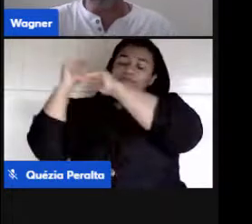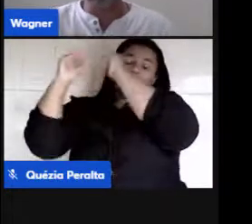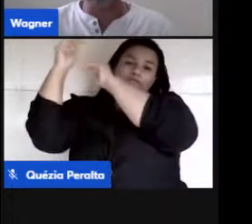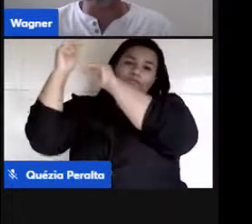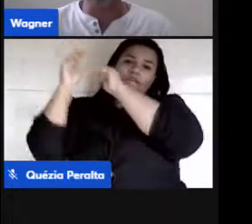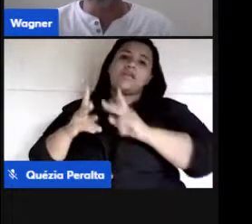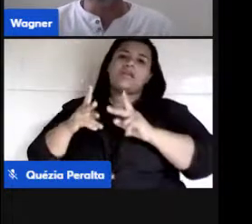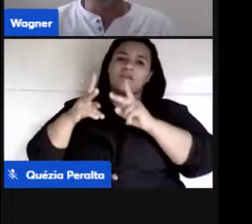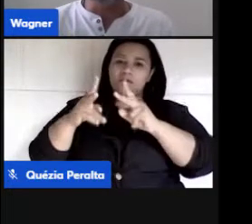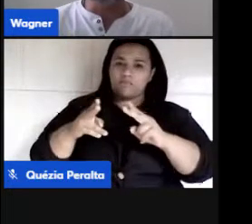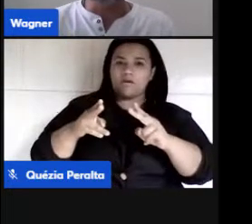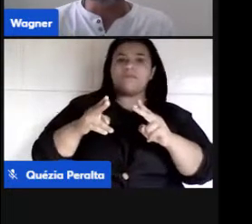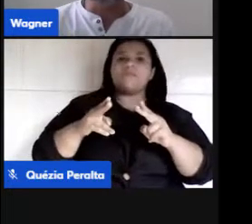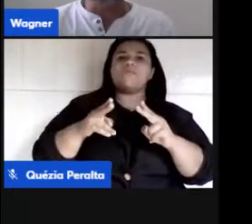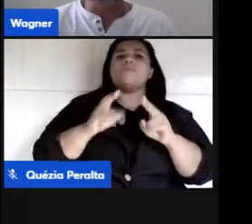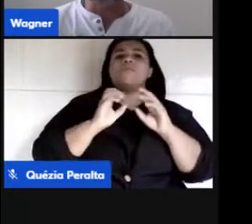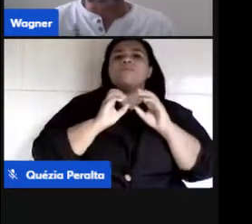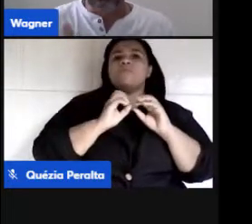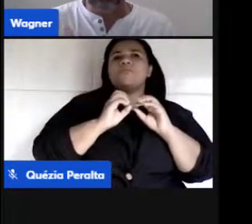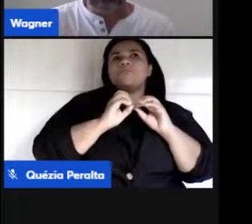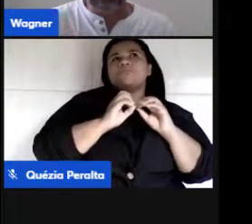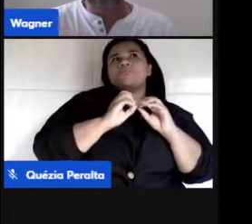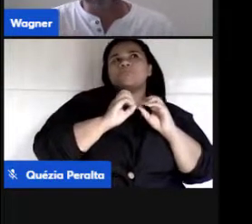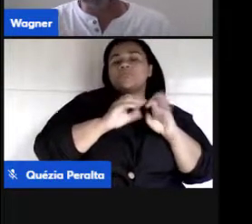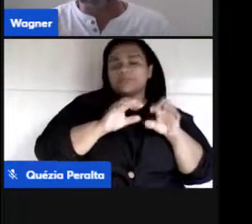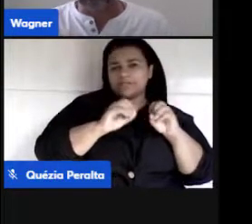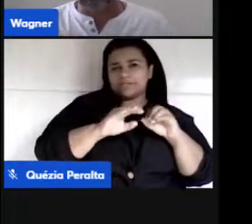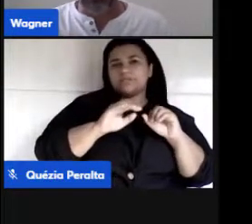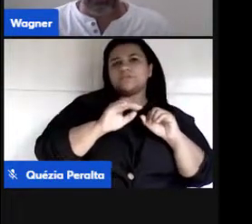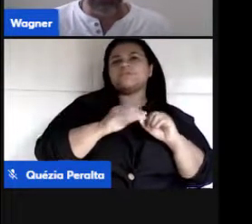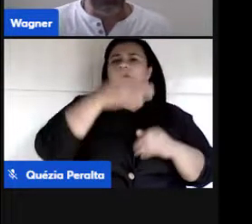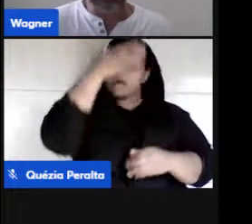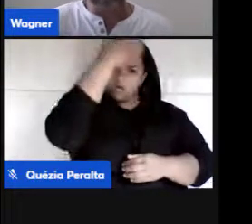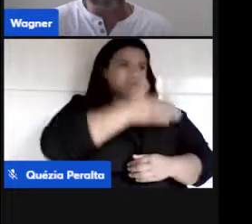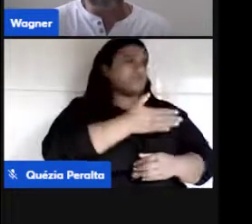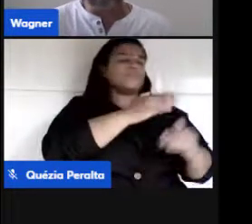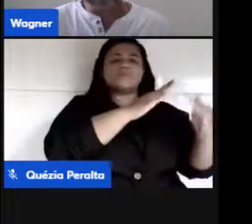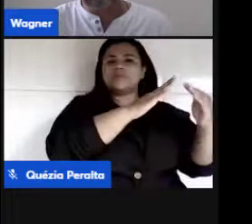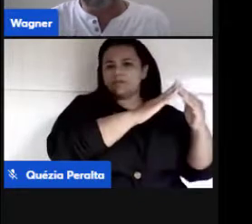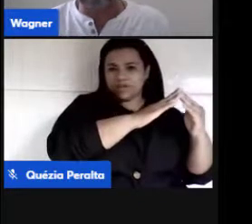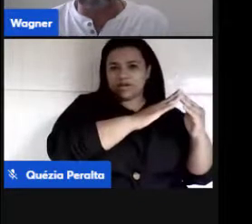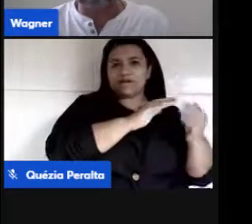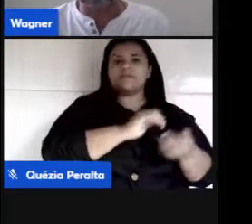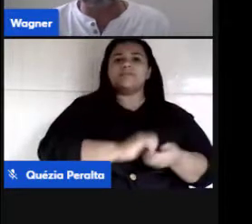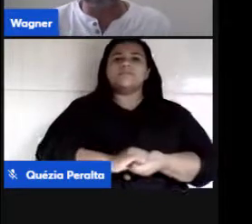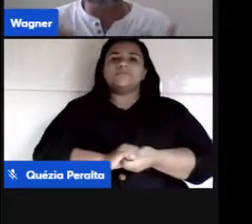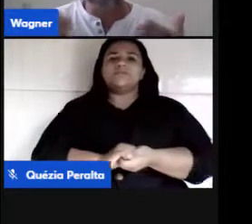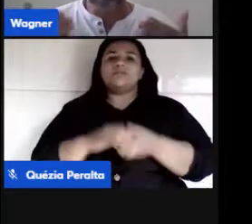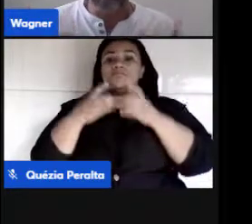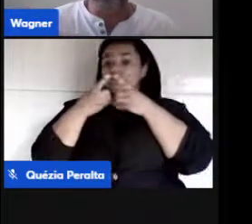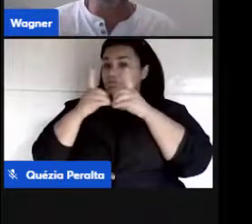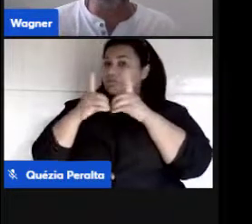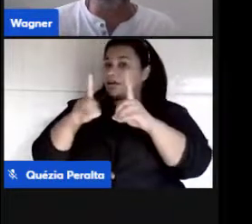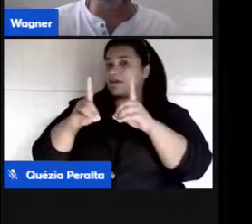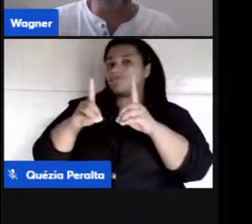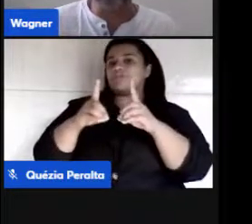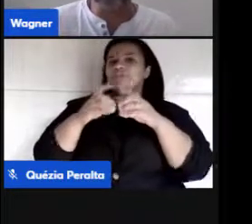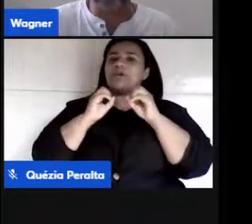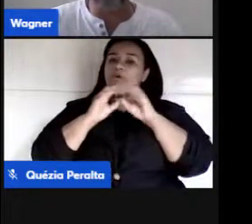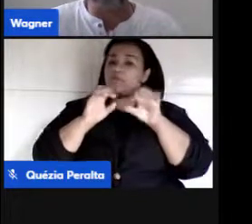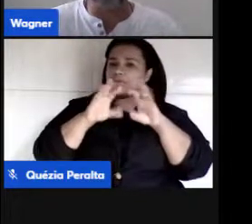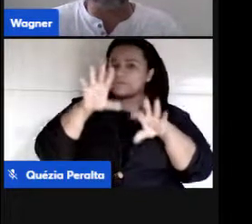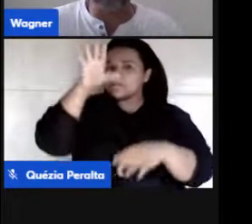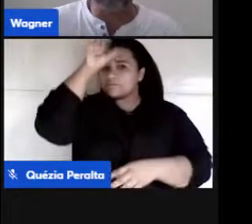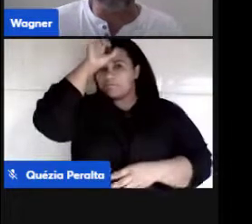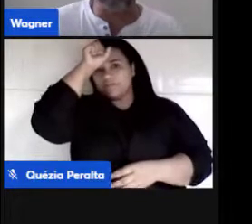tenha uma coerência em relação à sua didática, à questão de ensino-aprendizagem e aos temas também na